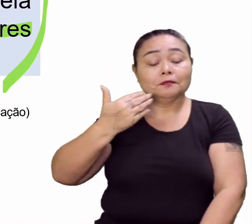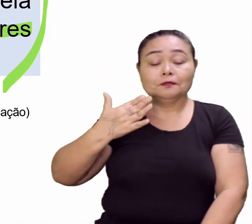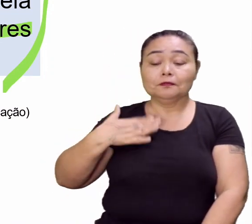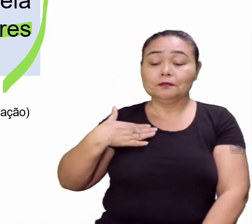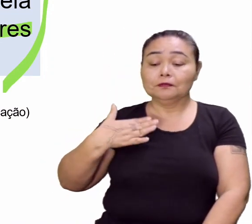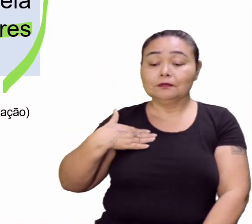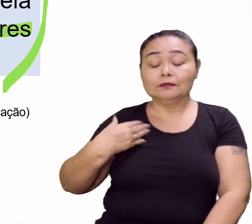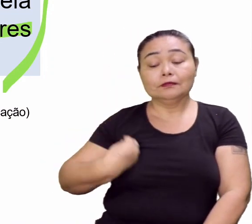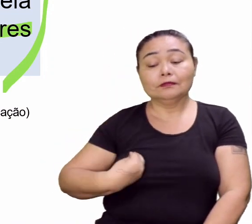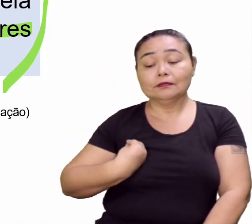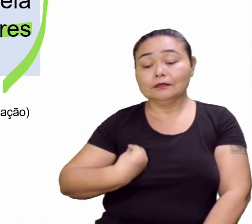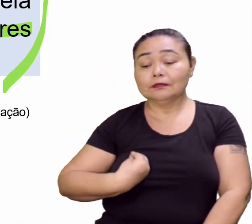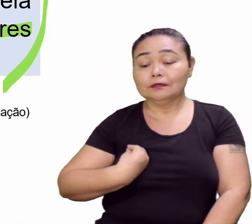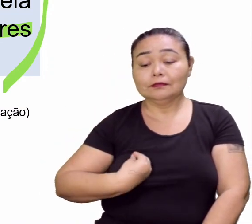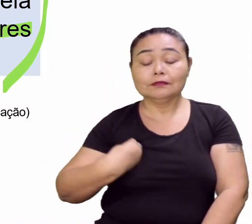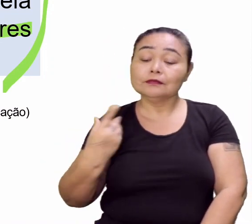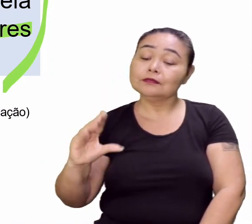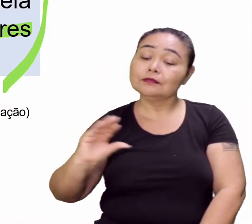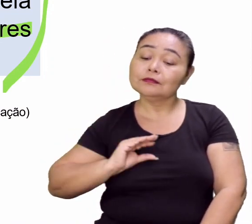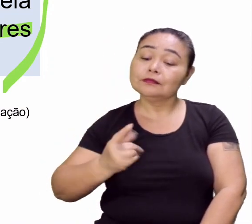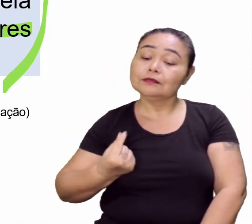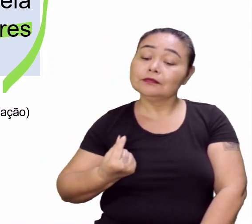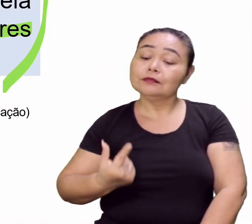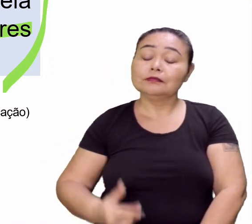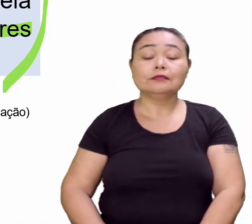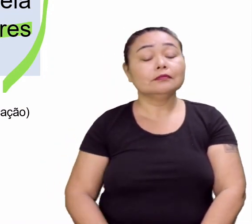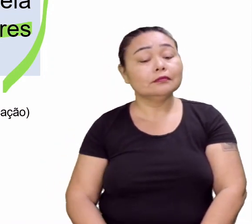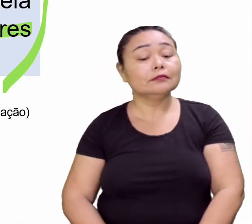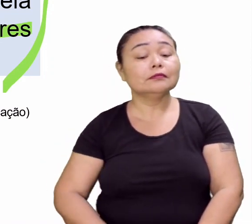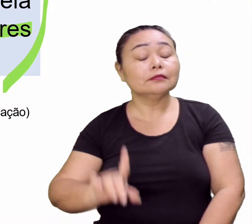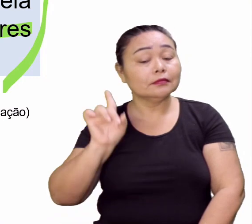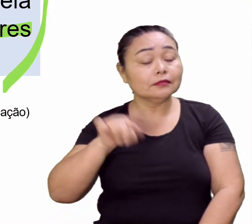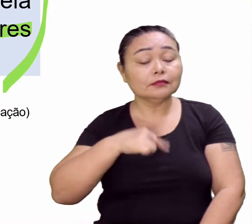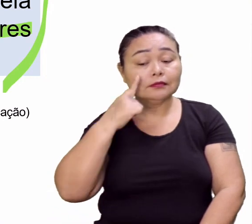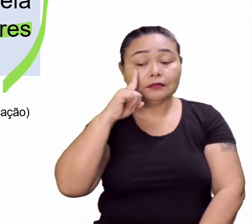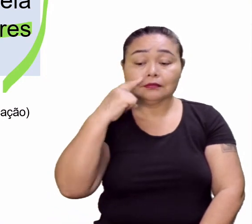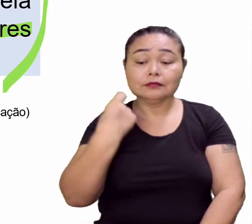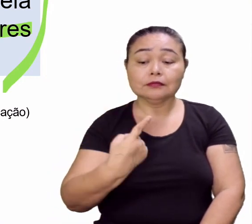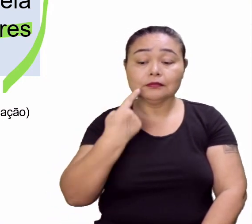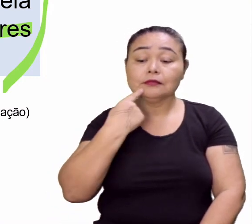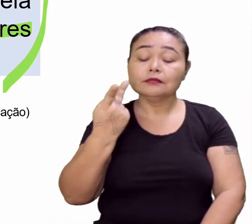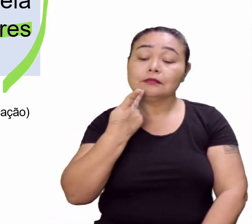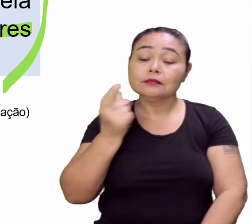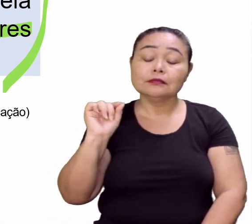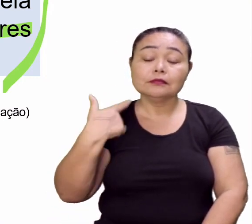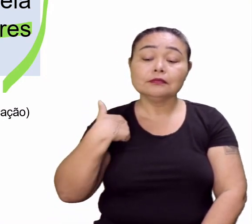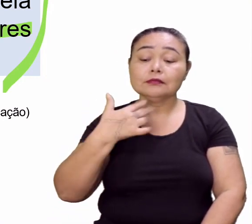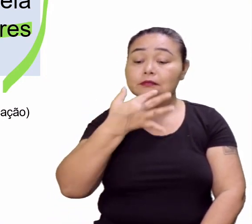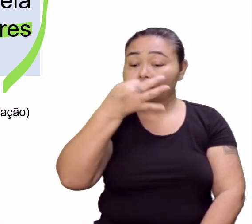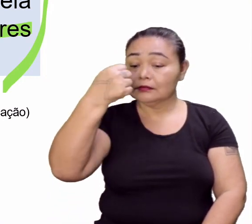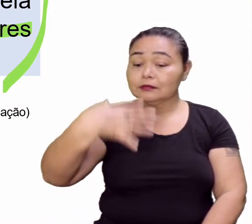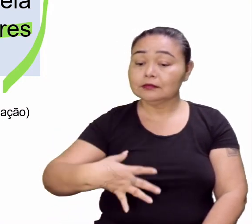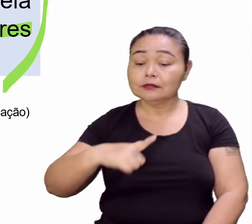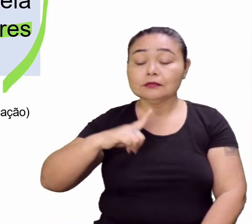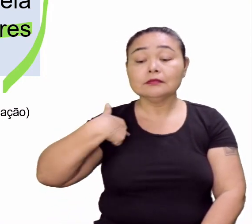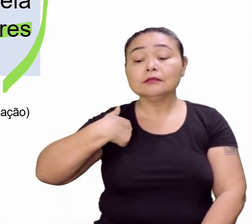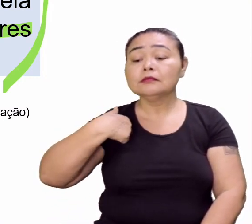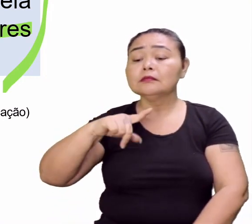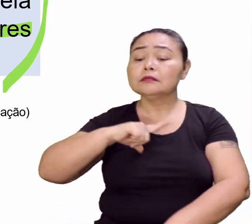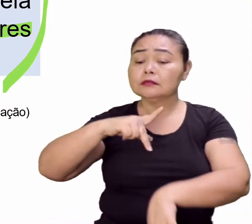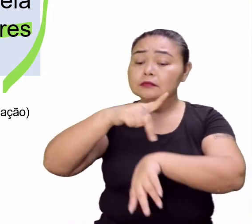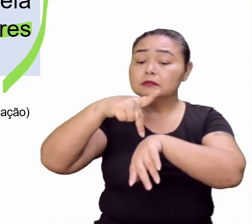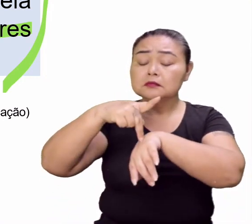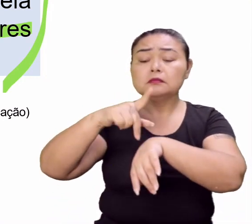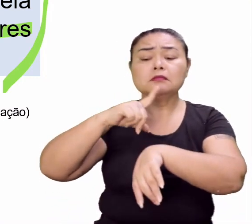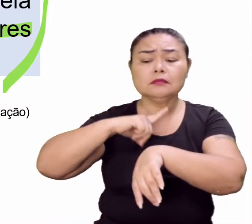de vida e renda. Isso é muito interessante, essa sua observação, professor Jorge, porque tem países